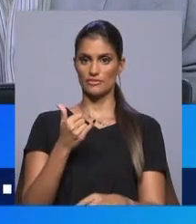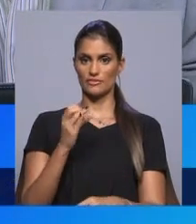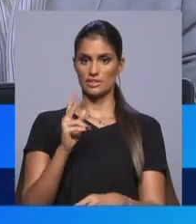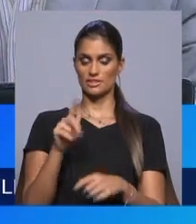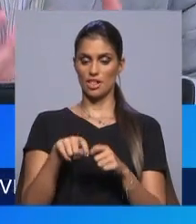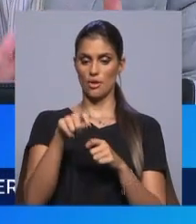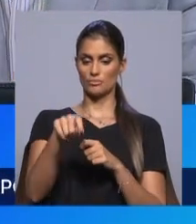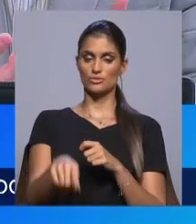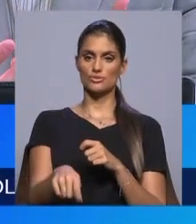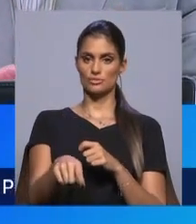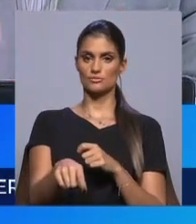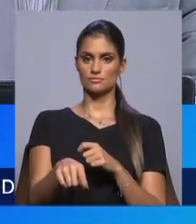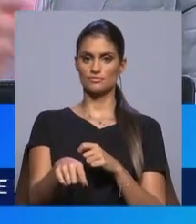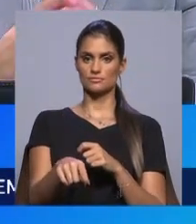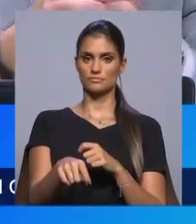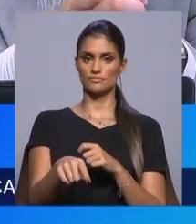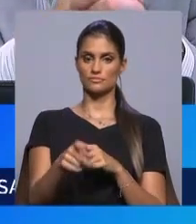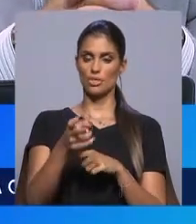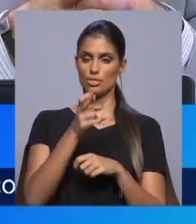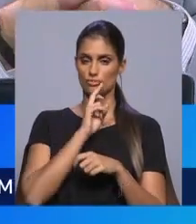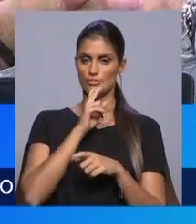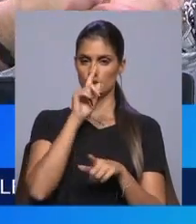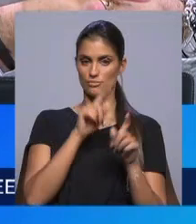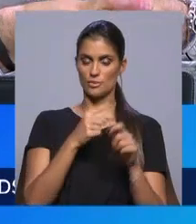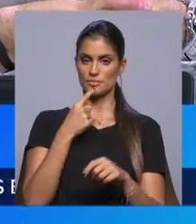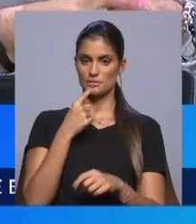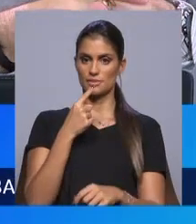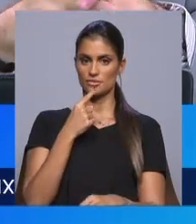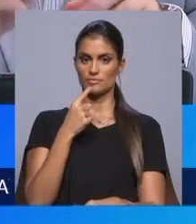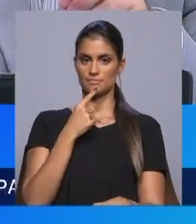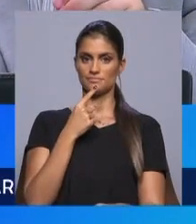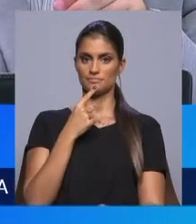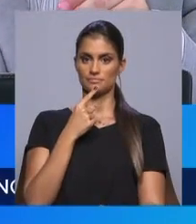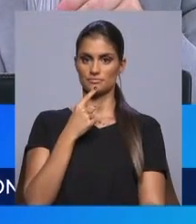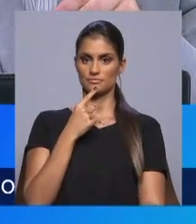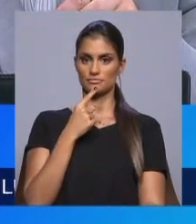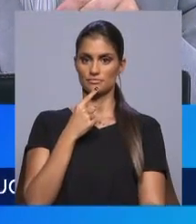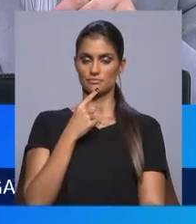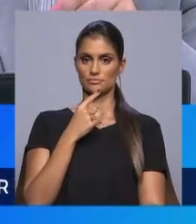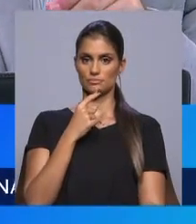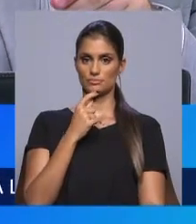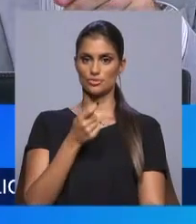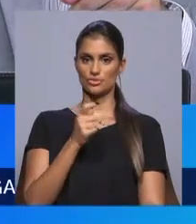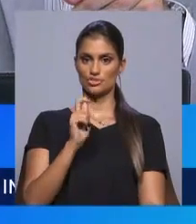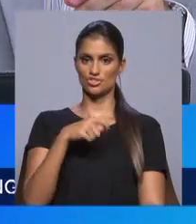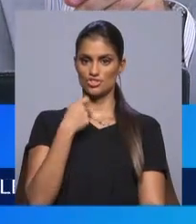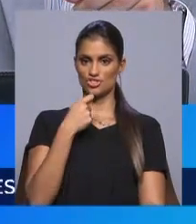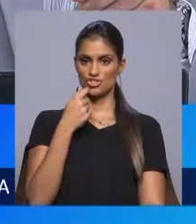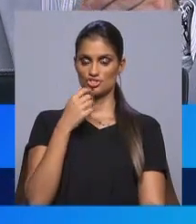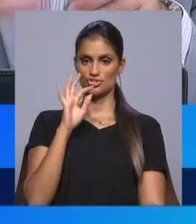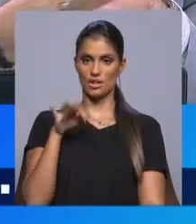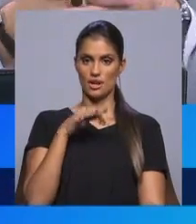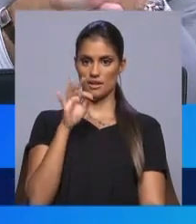km. Portanto, é extremamente denso. Uma pequena ideia para os nossos telespectadores do quão denso isto é. Uma colher de chá de uma estrela